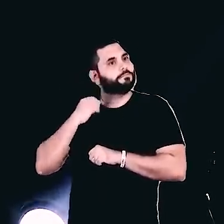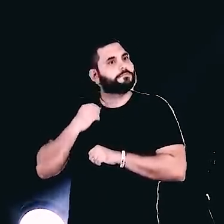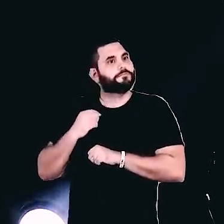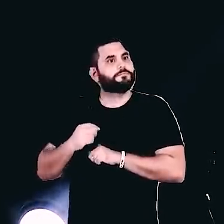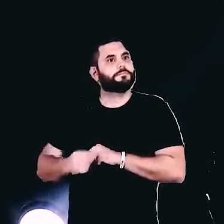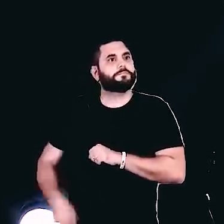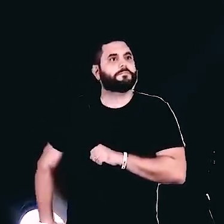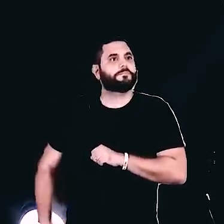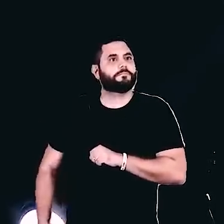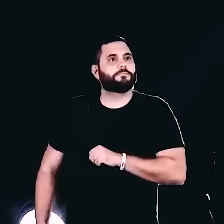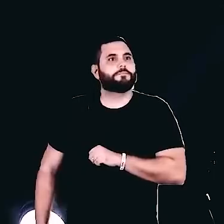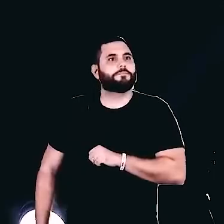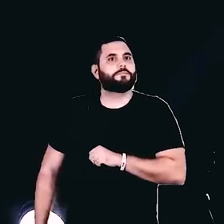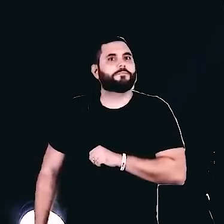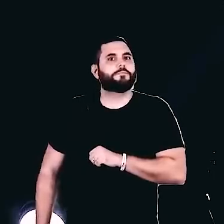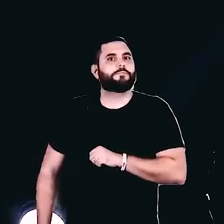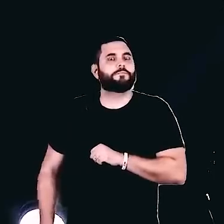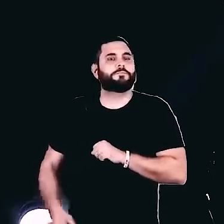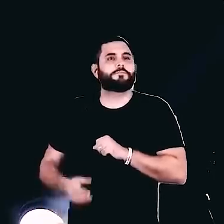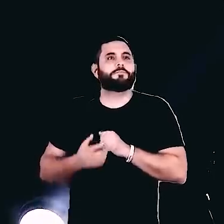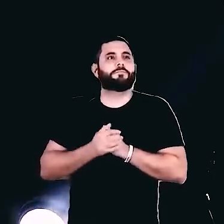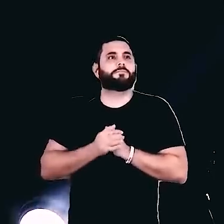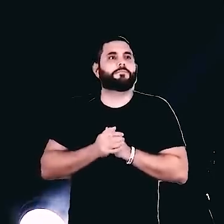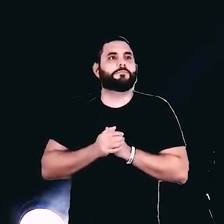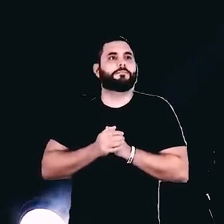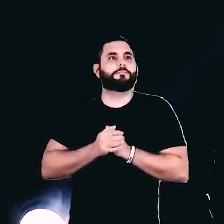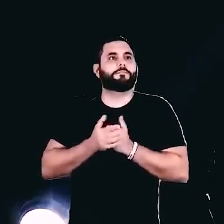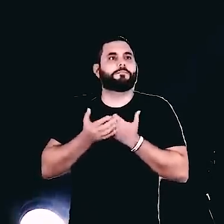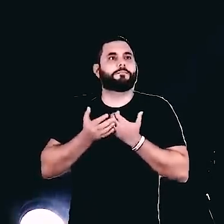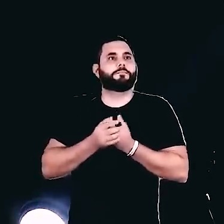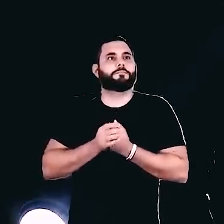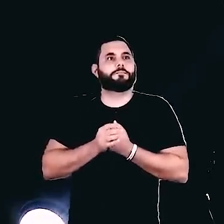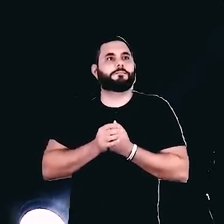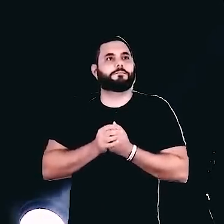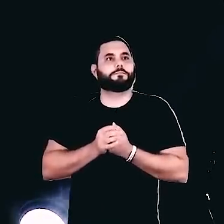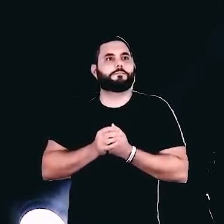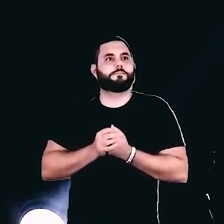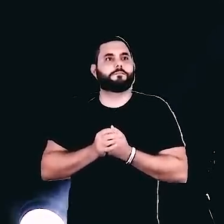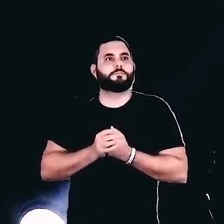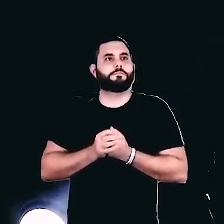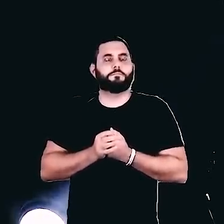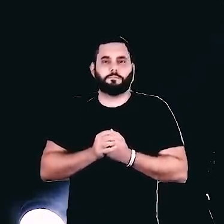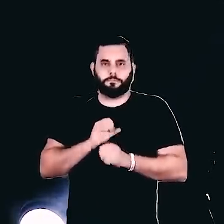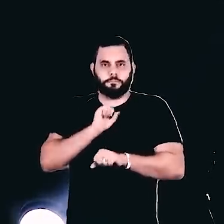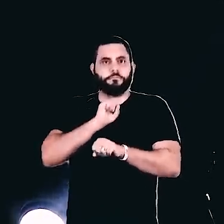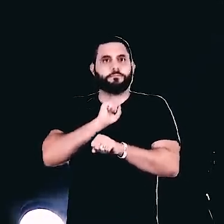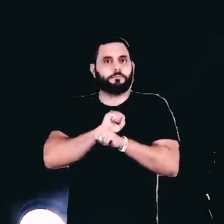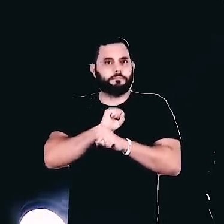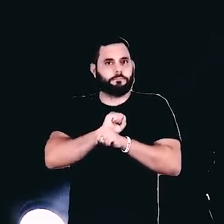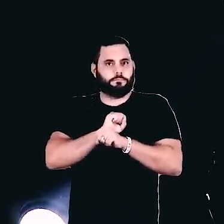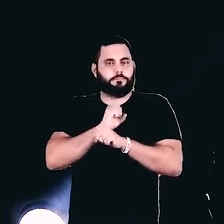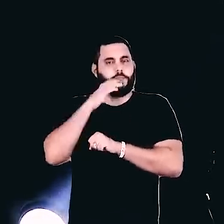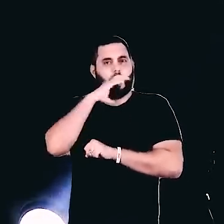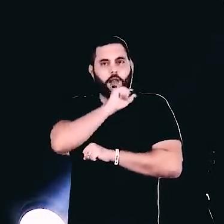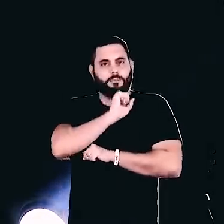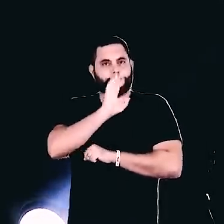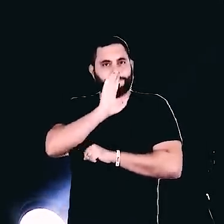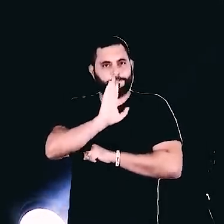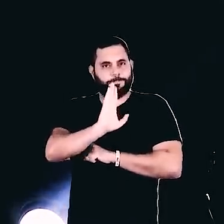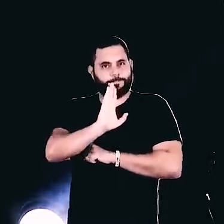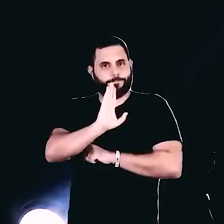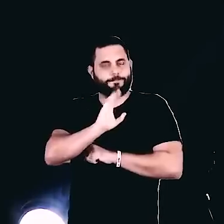justamente na mão de quem? Foi parar na mão do apóstolo Paulo. E quando ele chega lá, Paulo